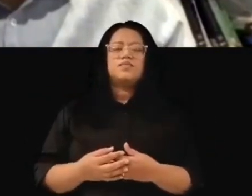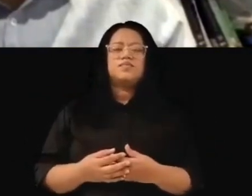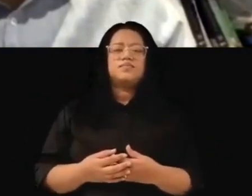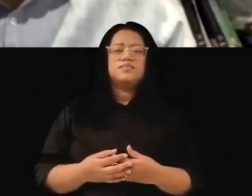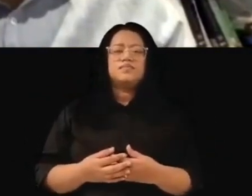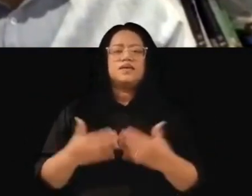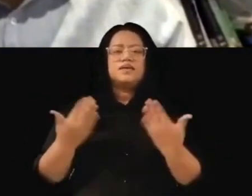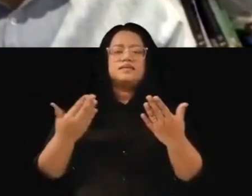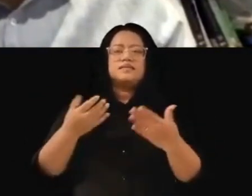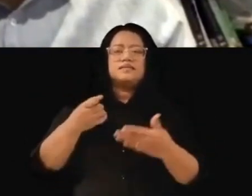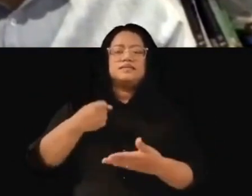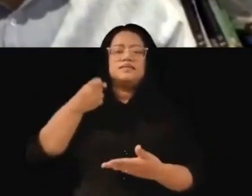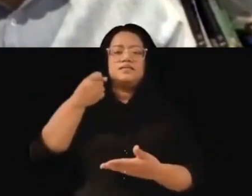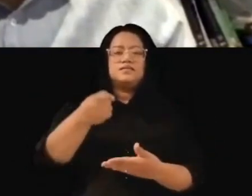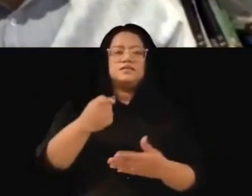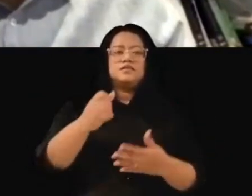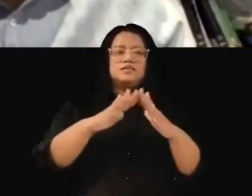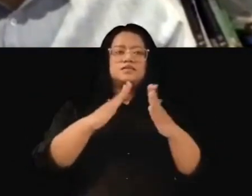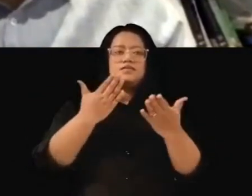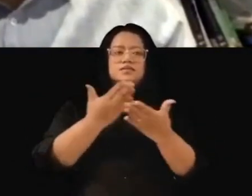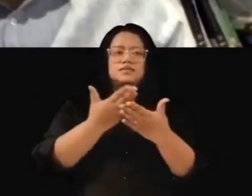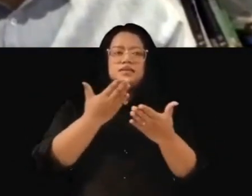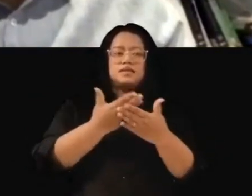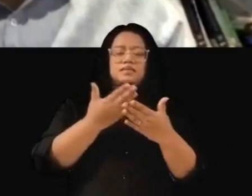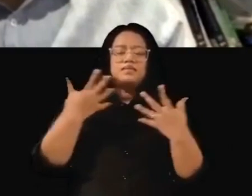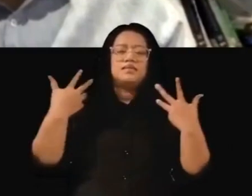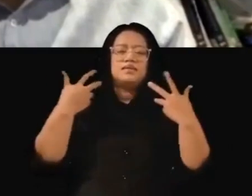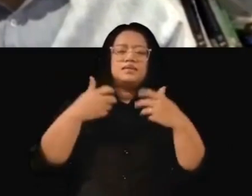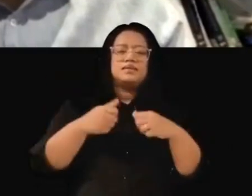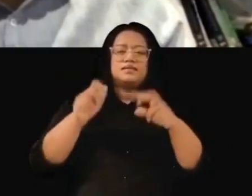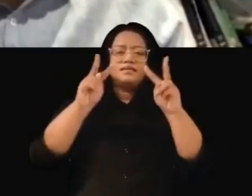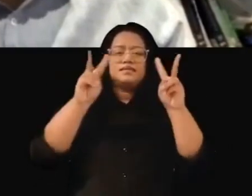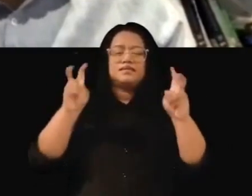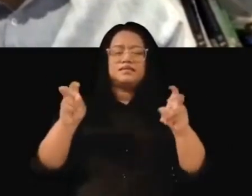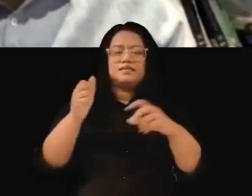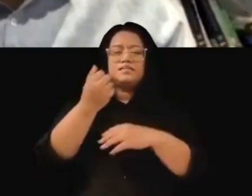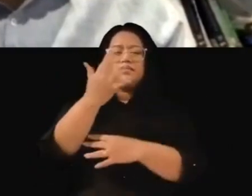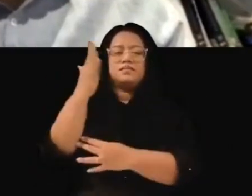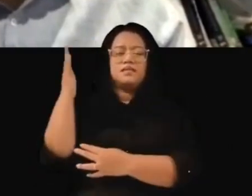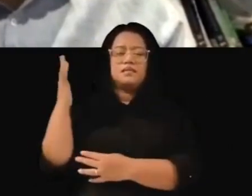a posição da academia nessa questão ambiental.